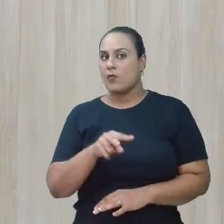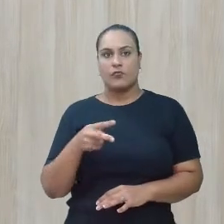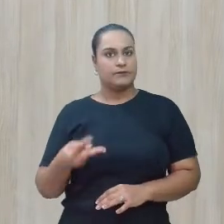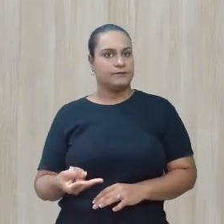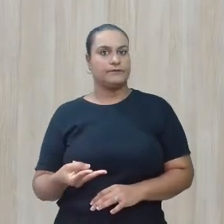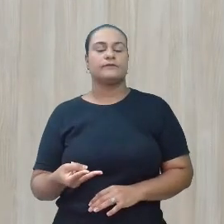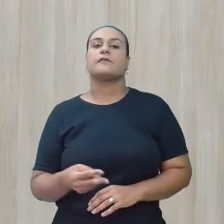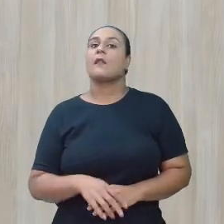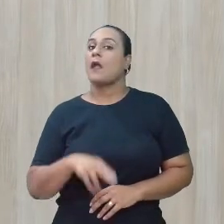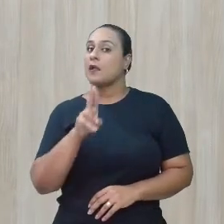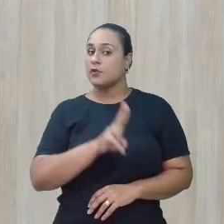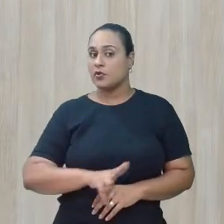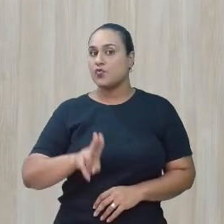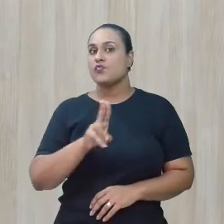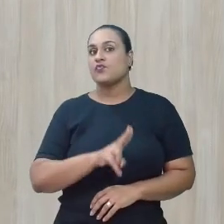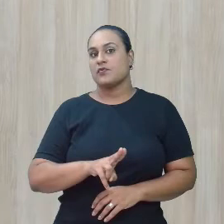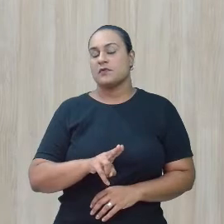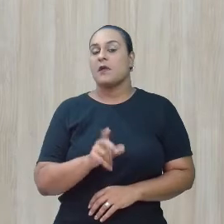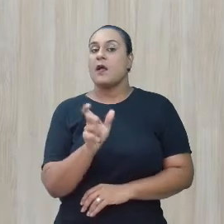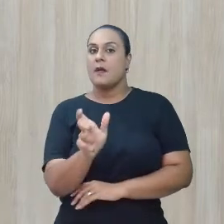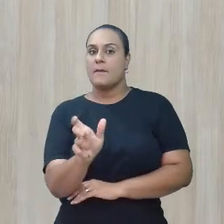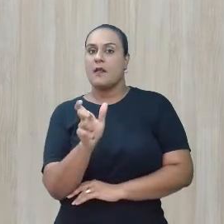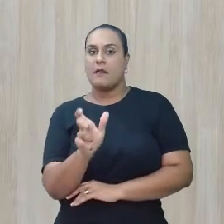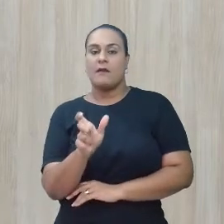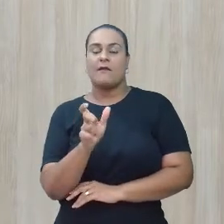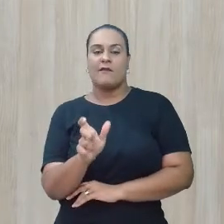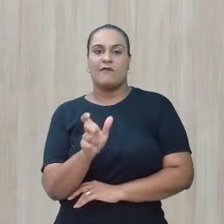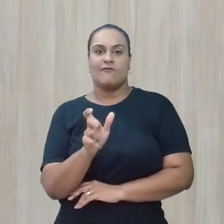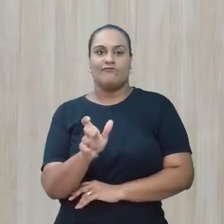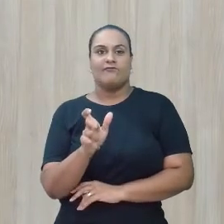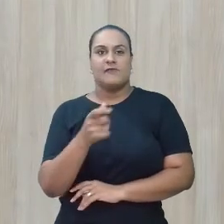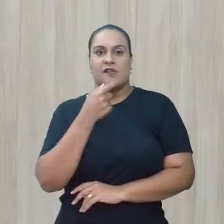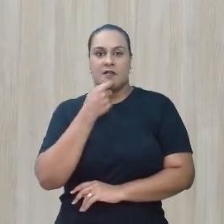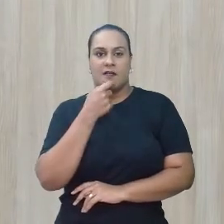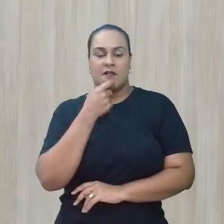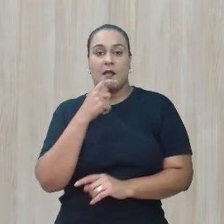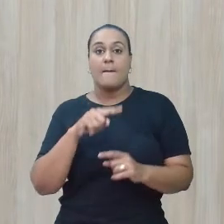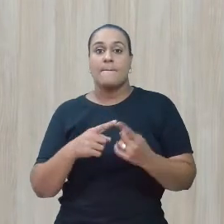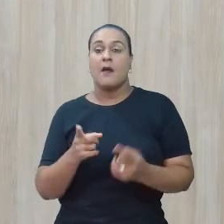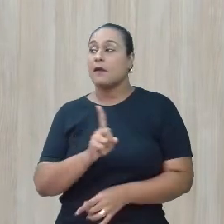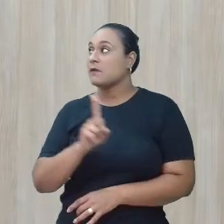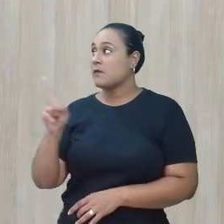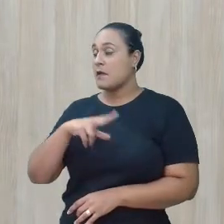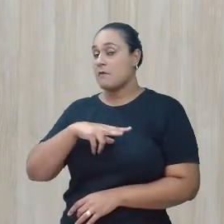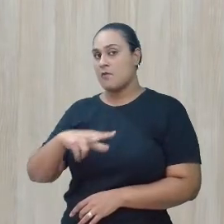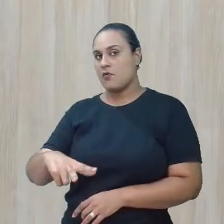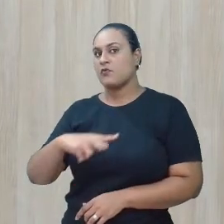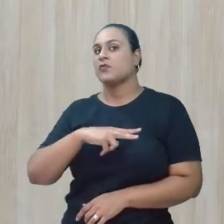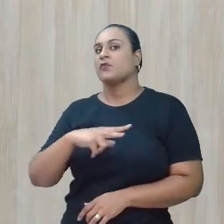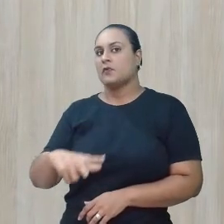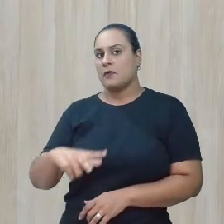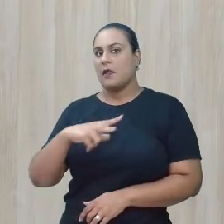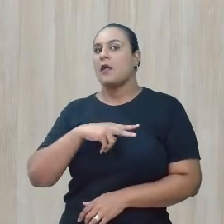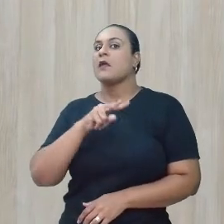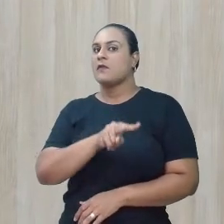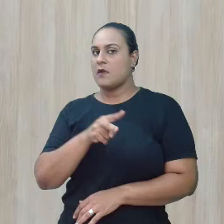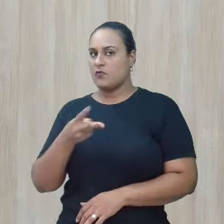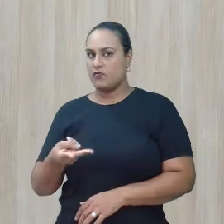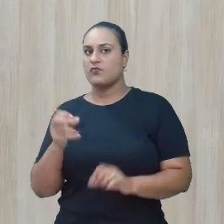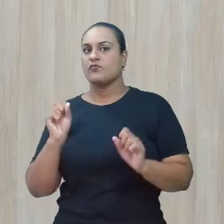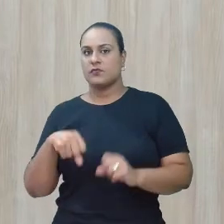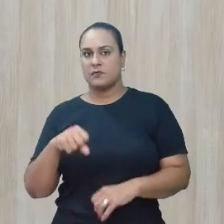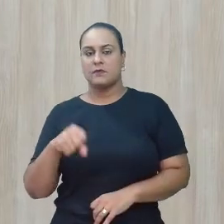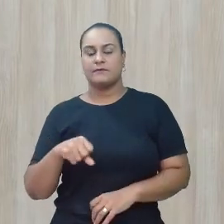a gente importou a palavra como ela é, mas lá no português de Portugal, eles traduziram e chamam o mouse